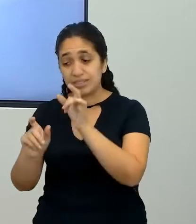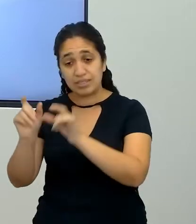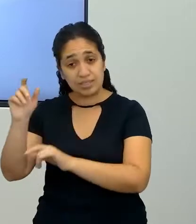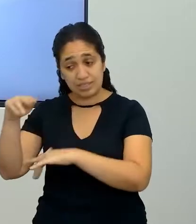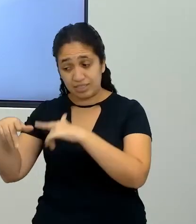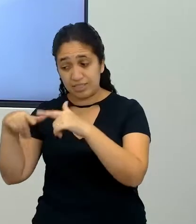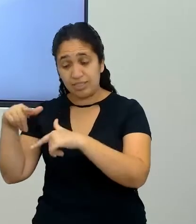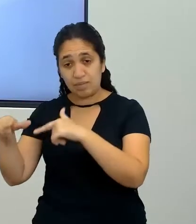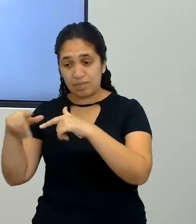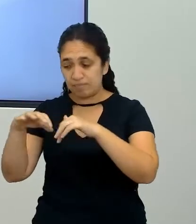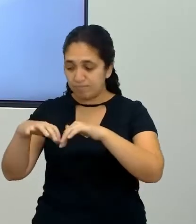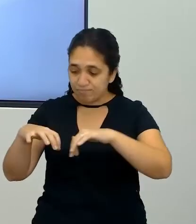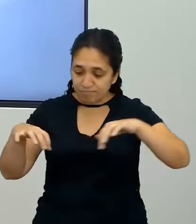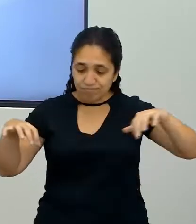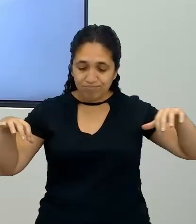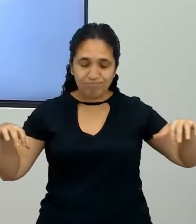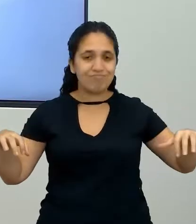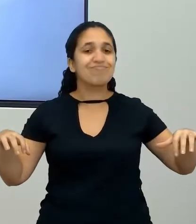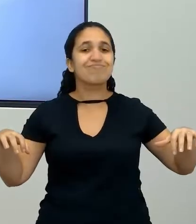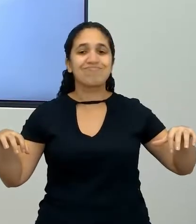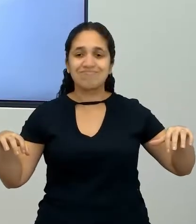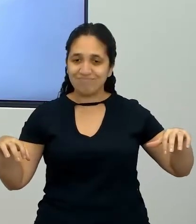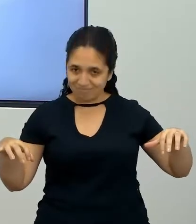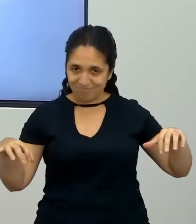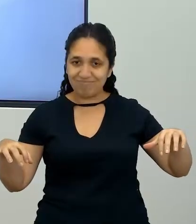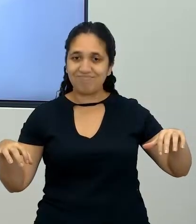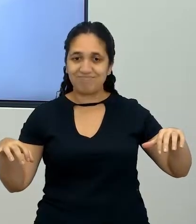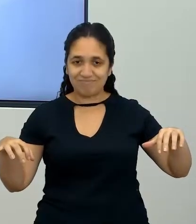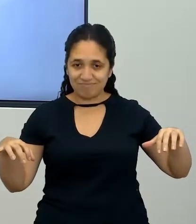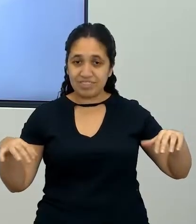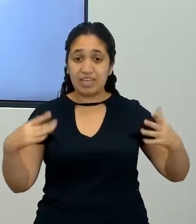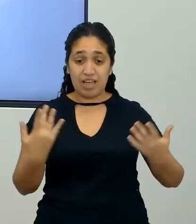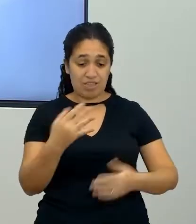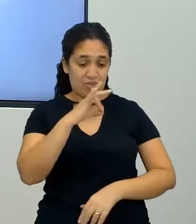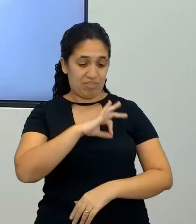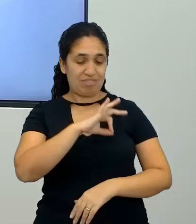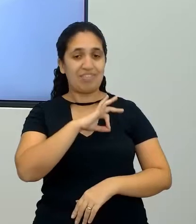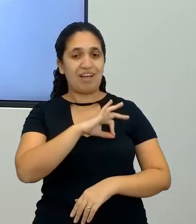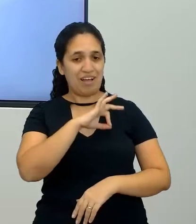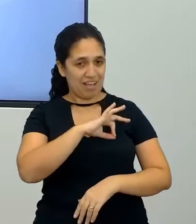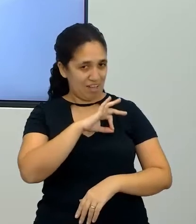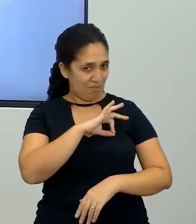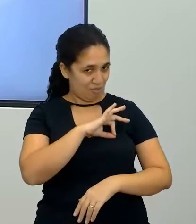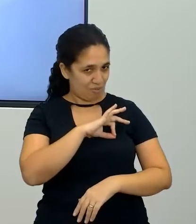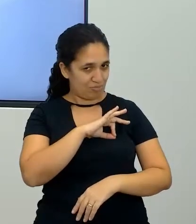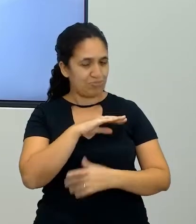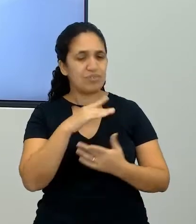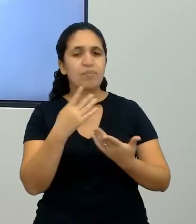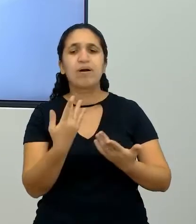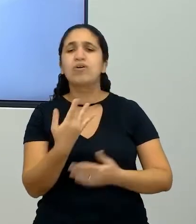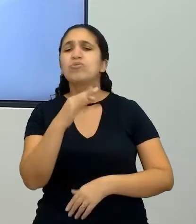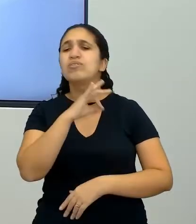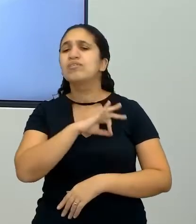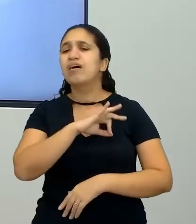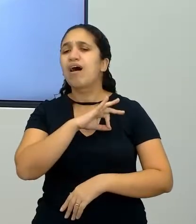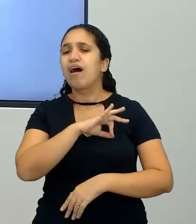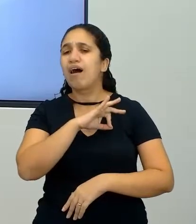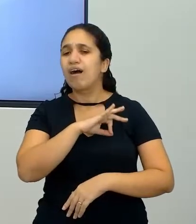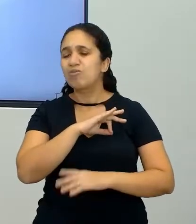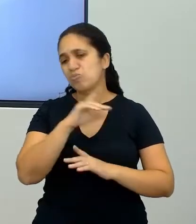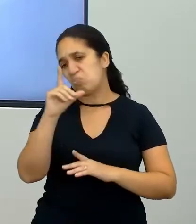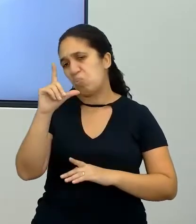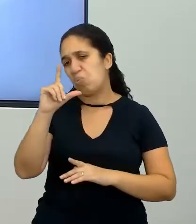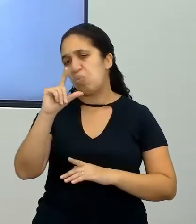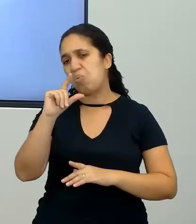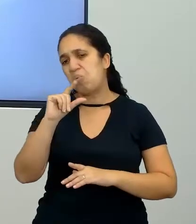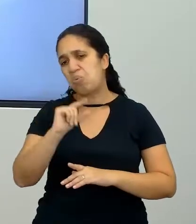são separados do produto do seu trabalho e em troca eles recebem um salário. Só que esse salário ele sempre é